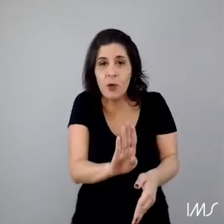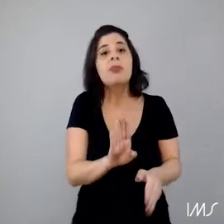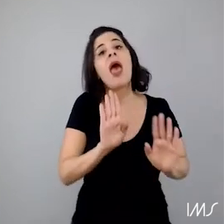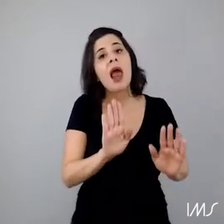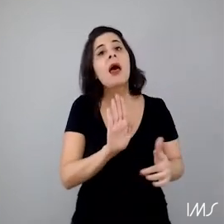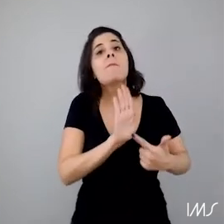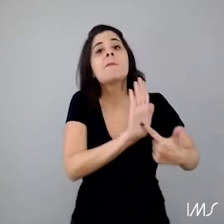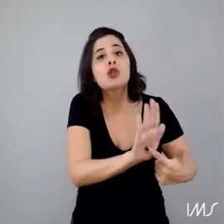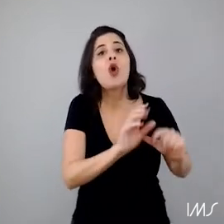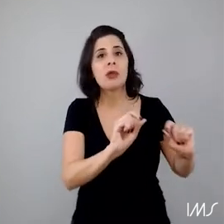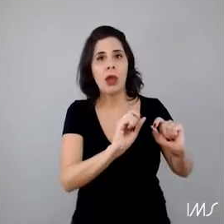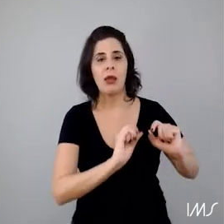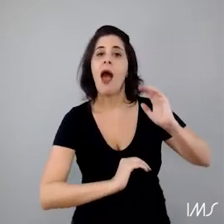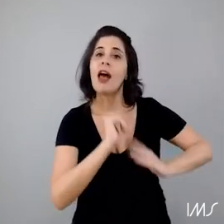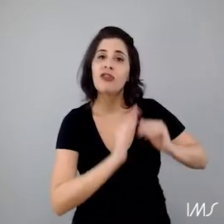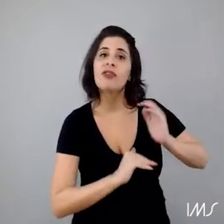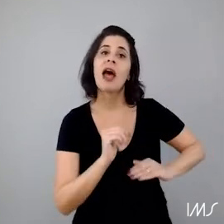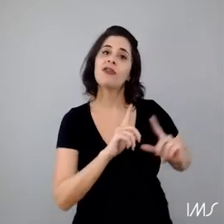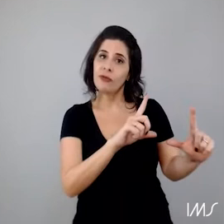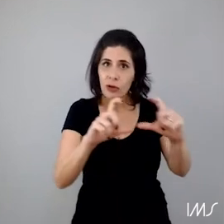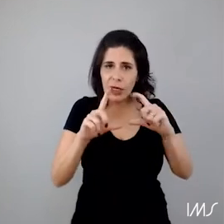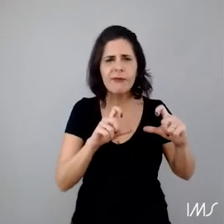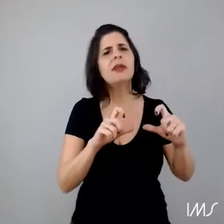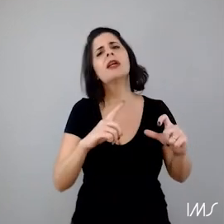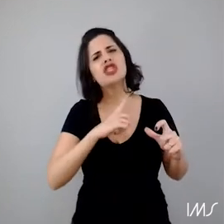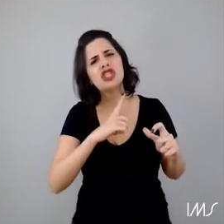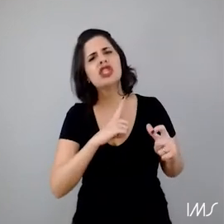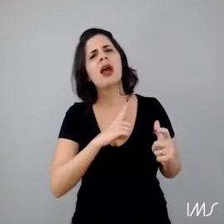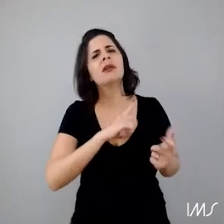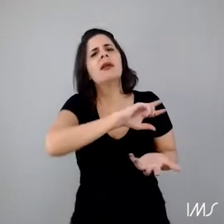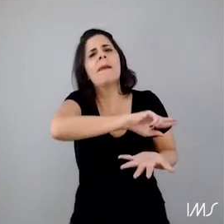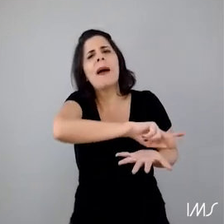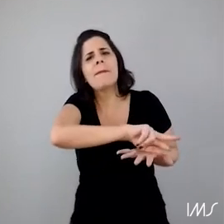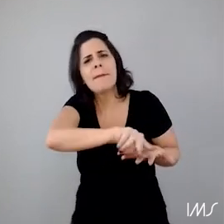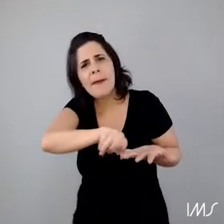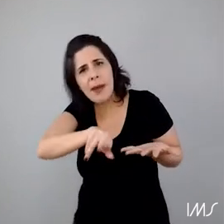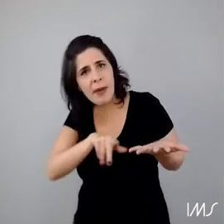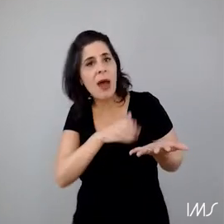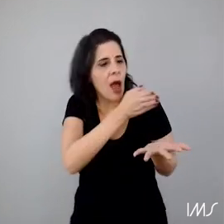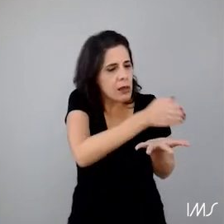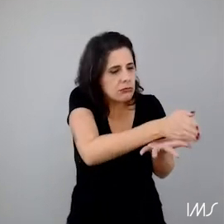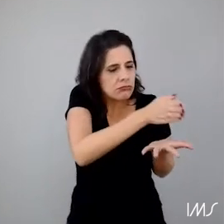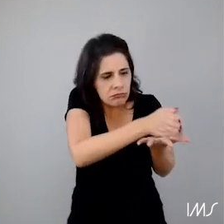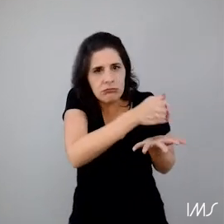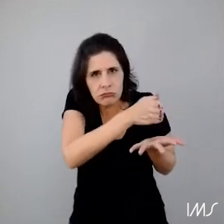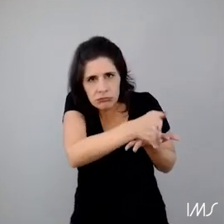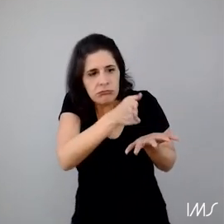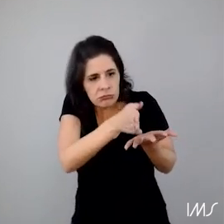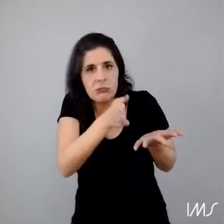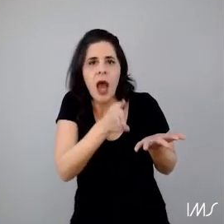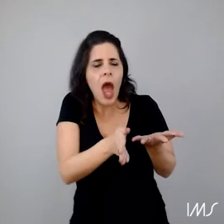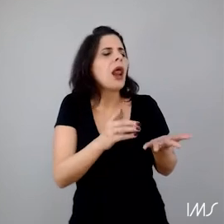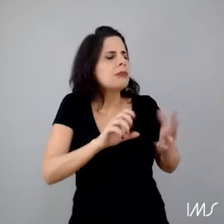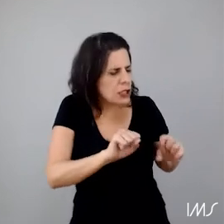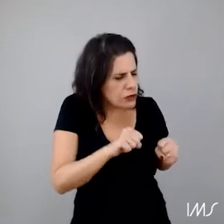atividade fotográfica as diferentes especialidades com que eles se concentraram e abraçaram